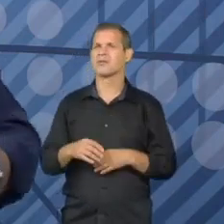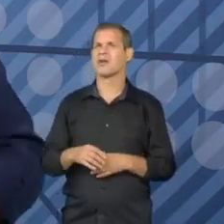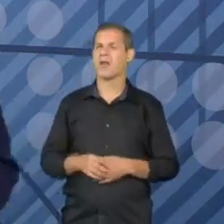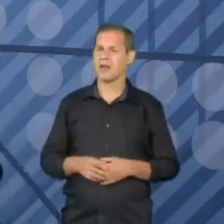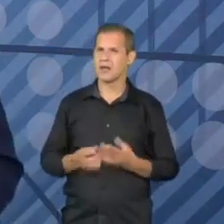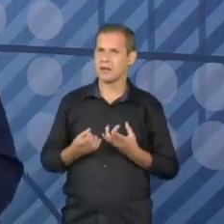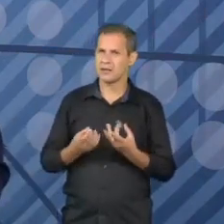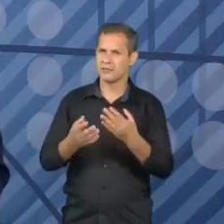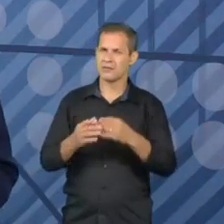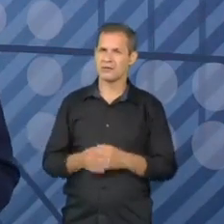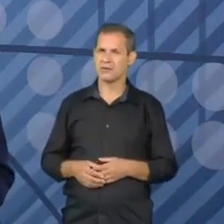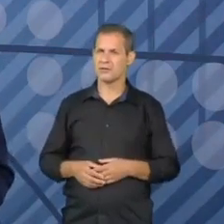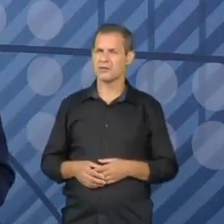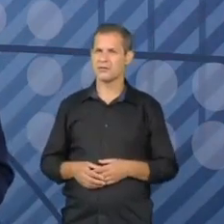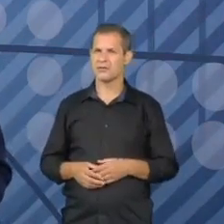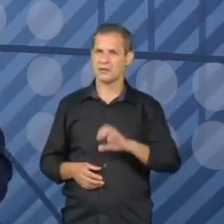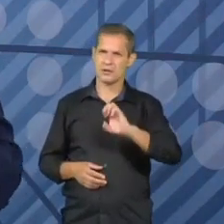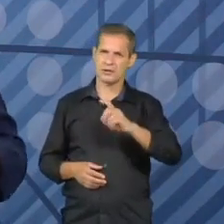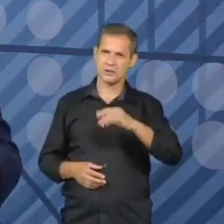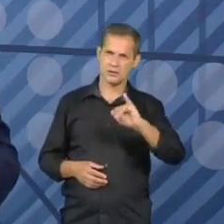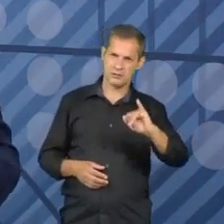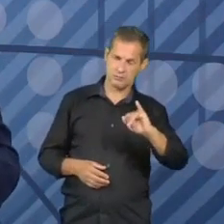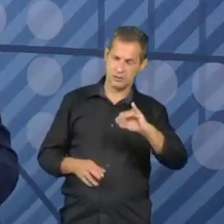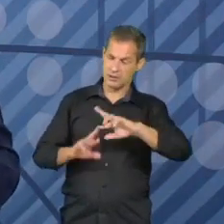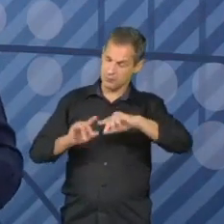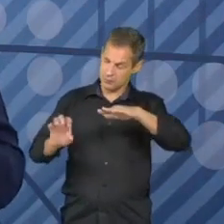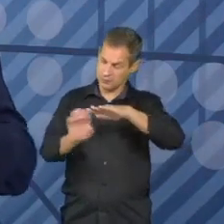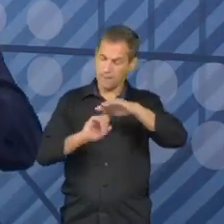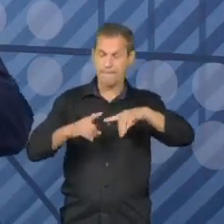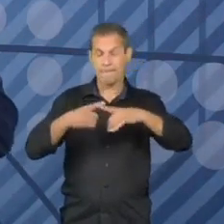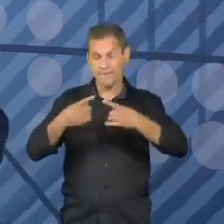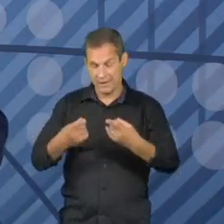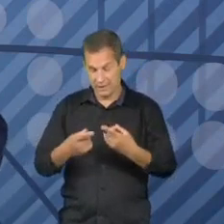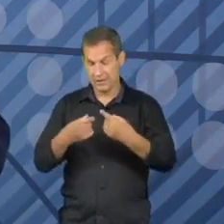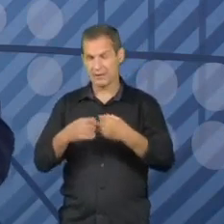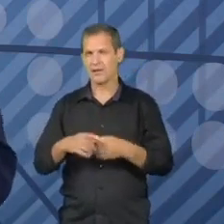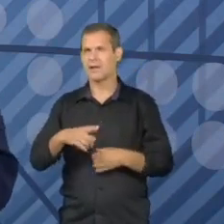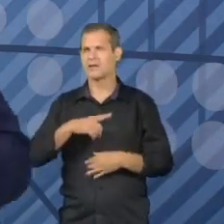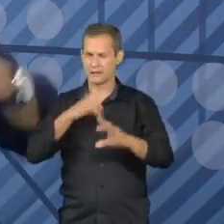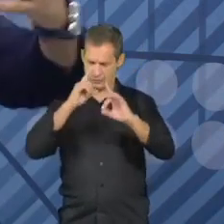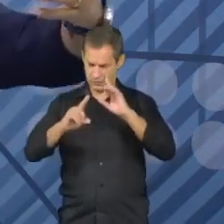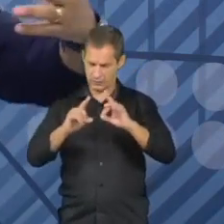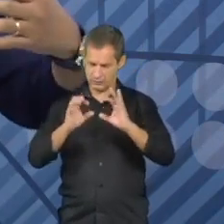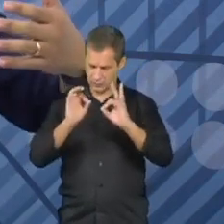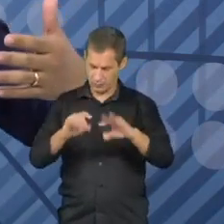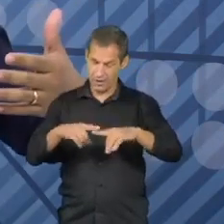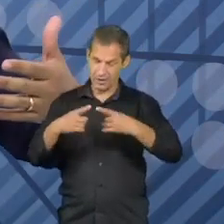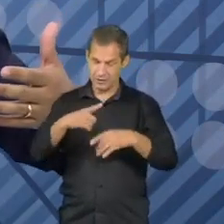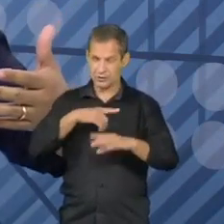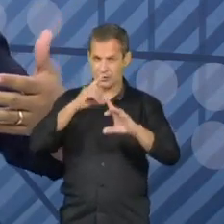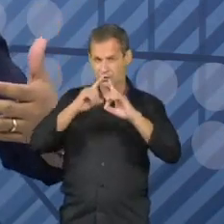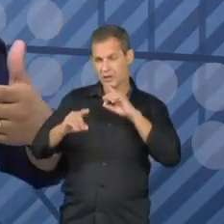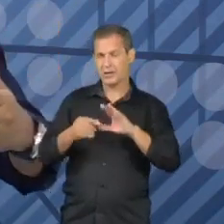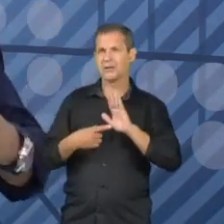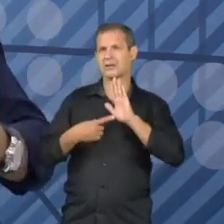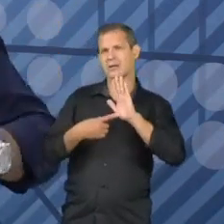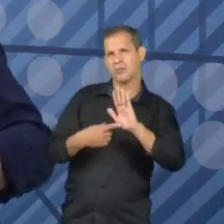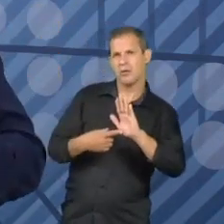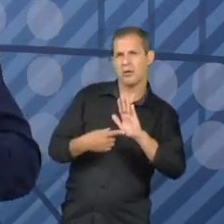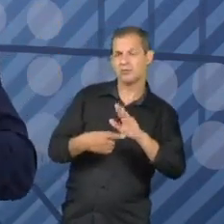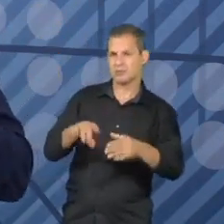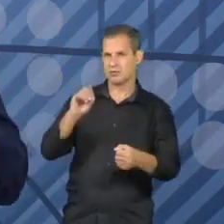fornece equipamento de proteção individual para várias empresas. Então, eu recebi esse dado, pego lá os dados da amostra